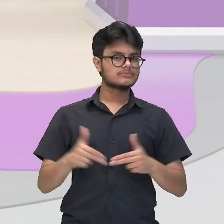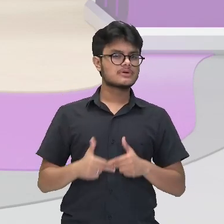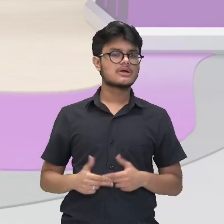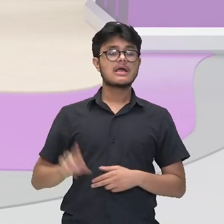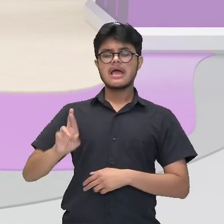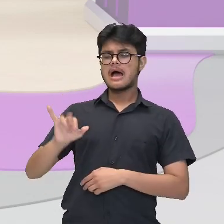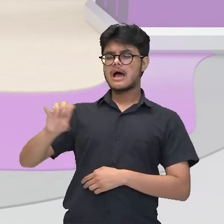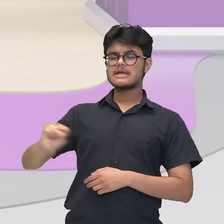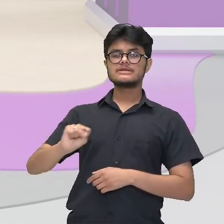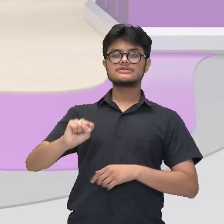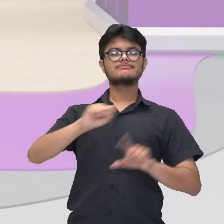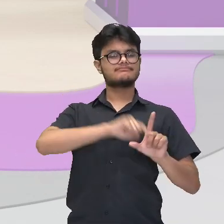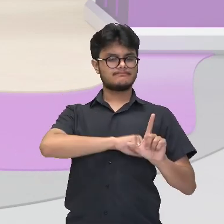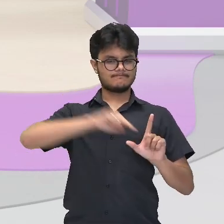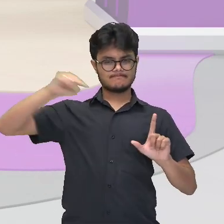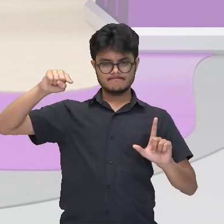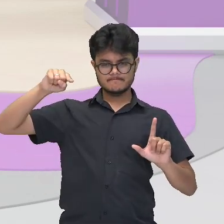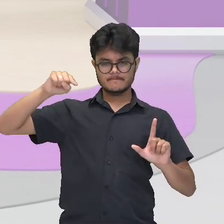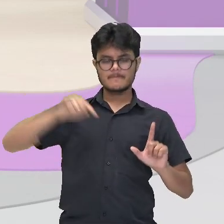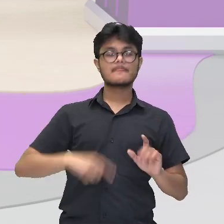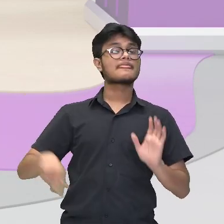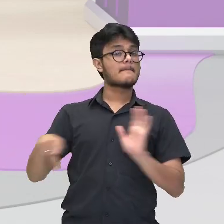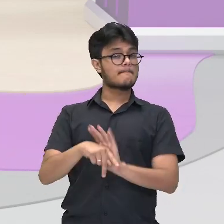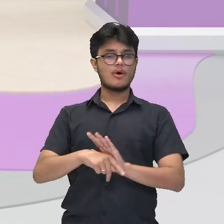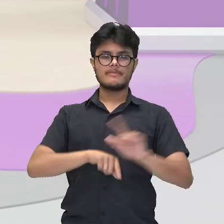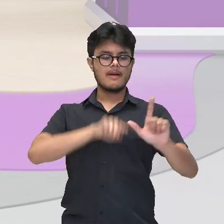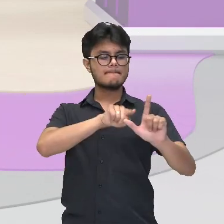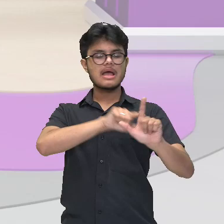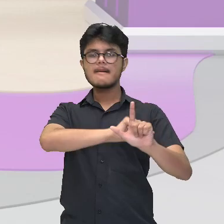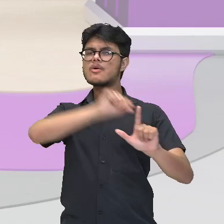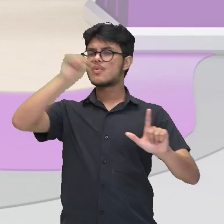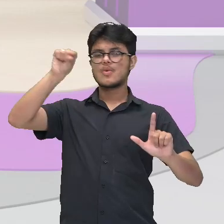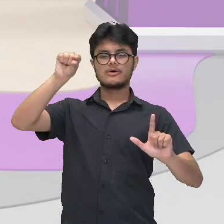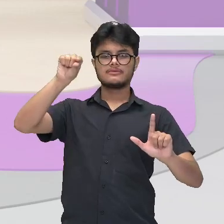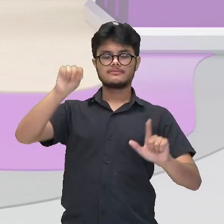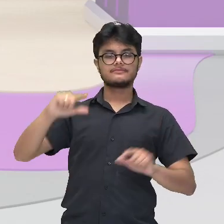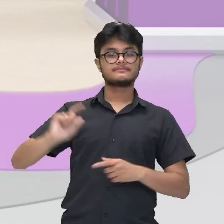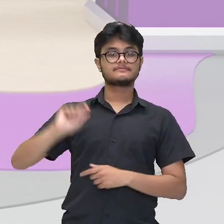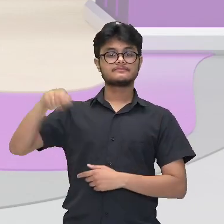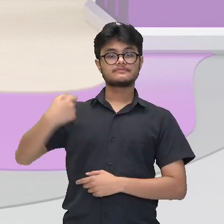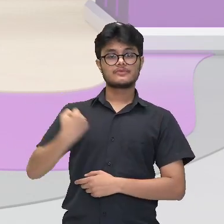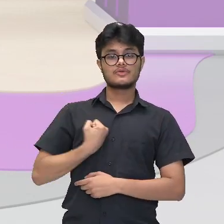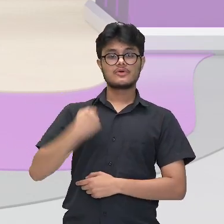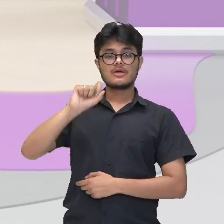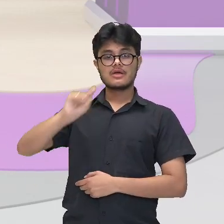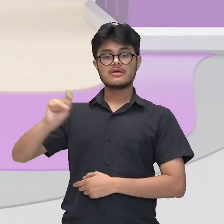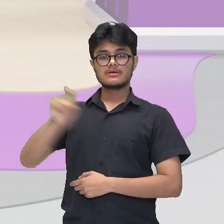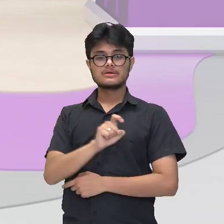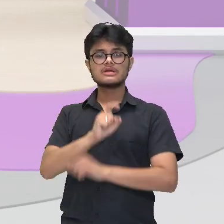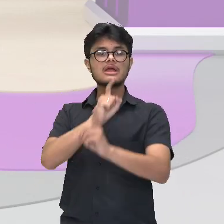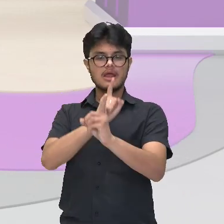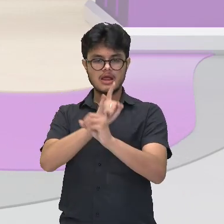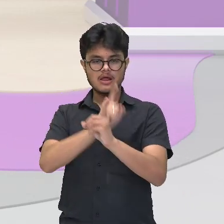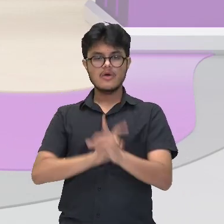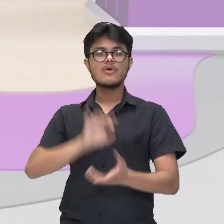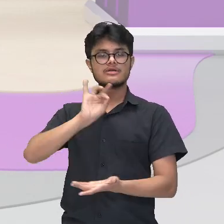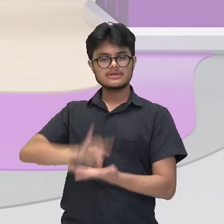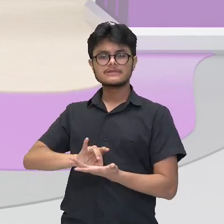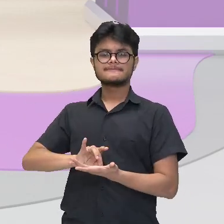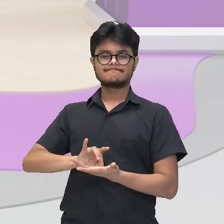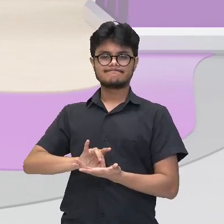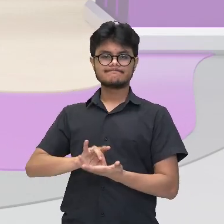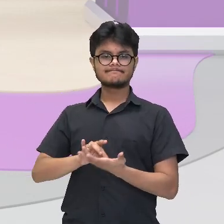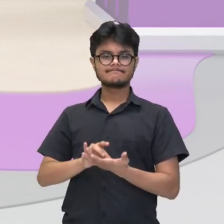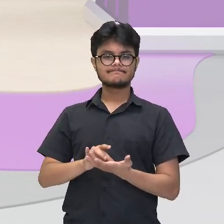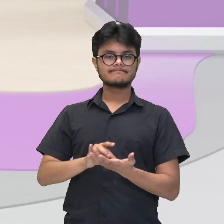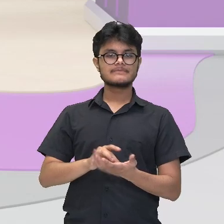raiz de uma função afim? Raiz de uma função afim vai ser o valor de x que você vai encontrar para